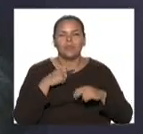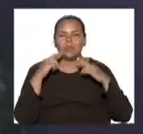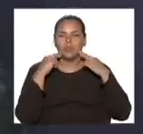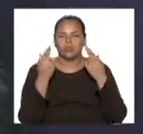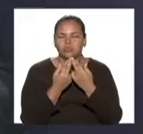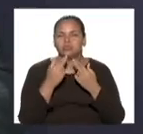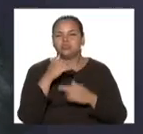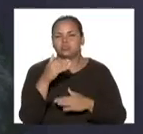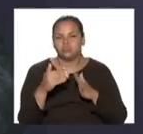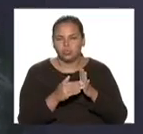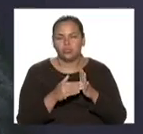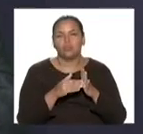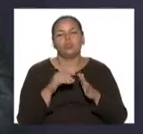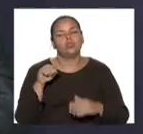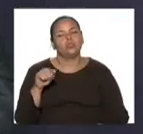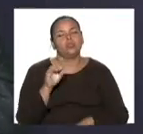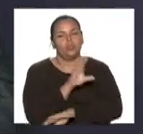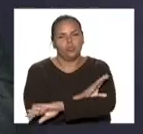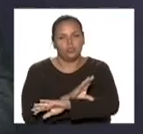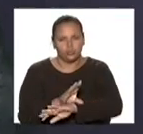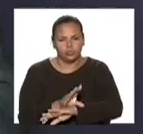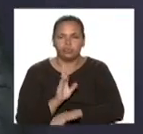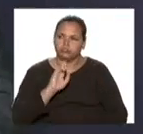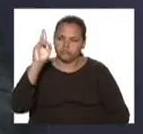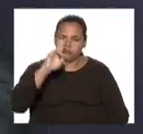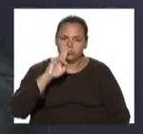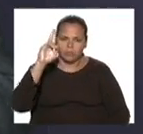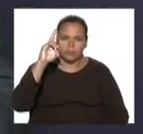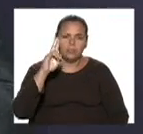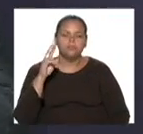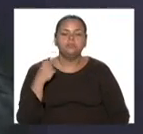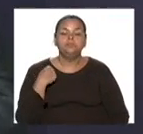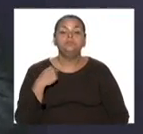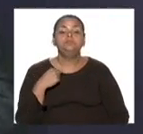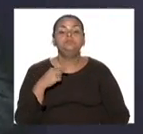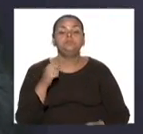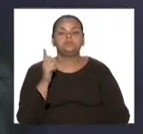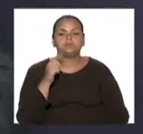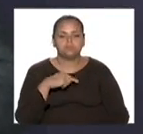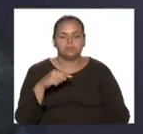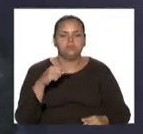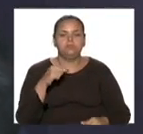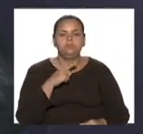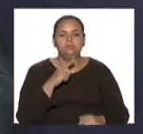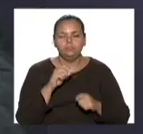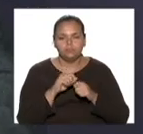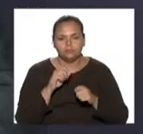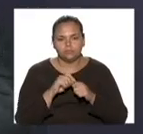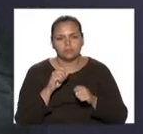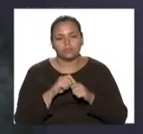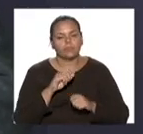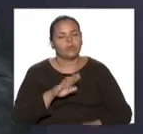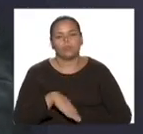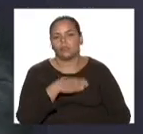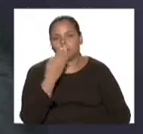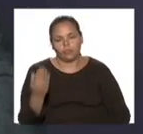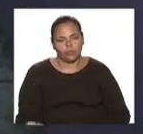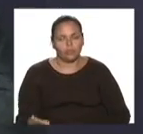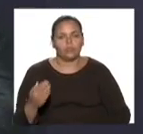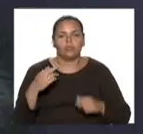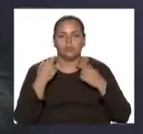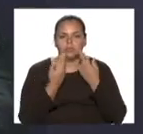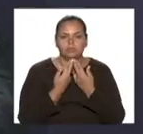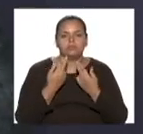outra grande reunião com todos os gestores da cultura, também para que a gente pudesse pontuar num seminário. Ficamos aqui um dia